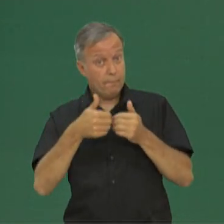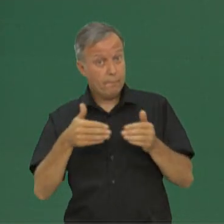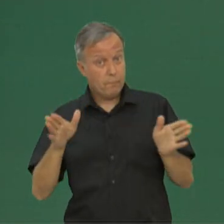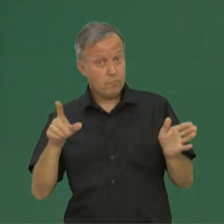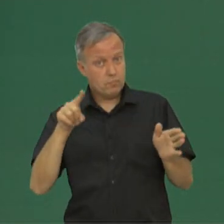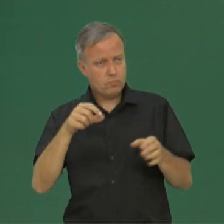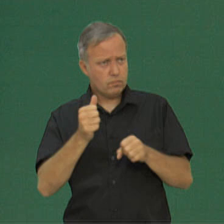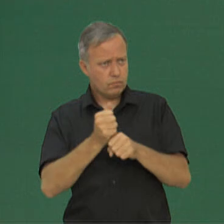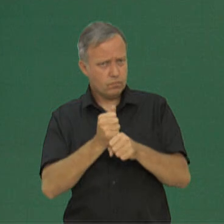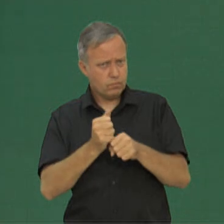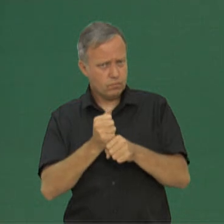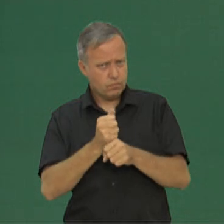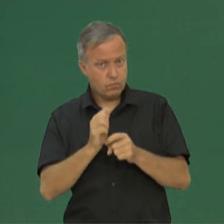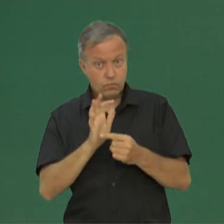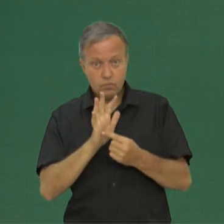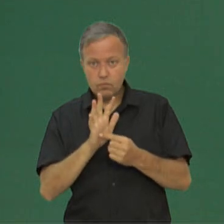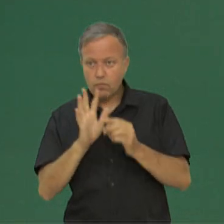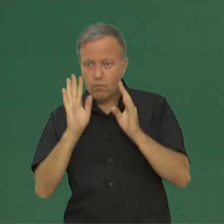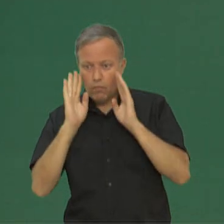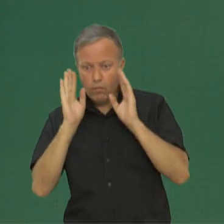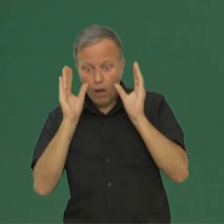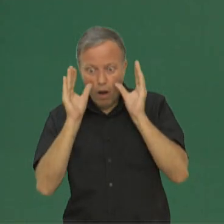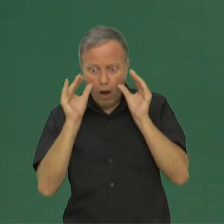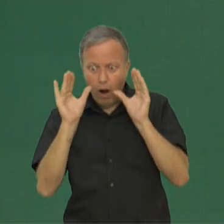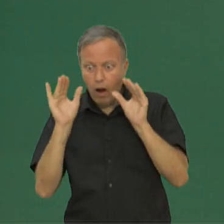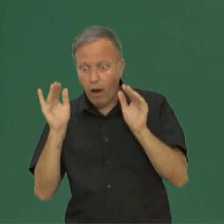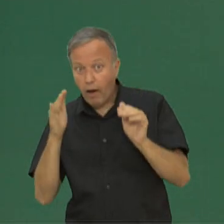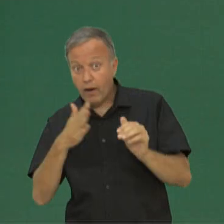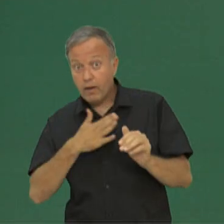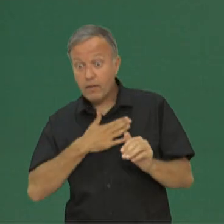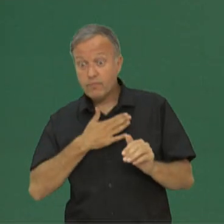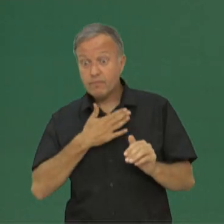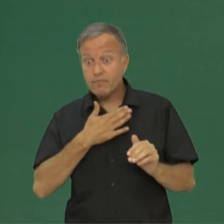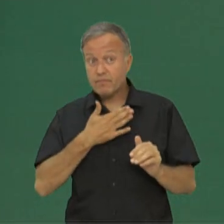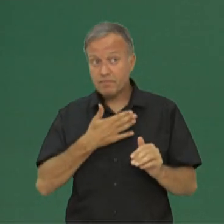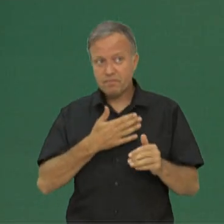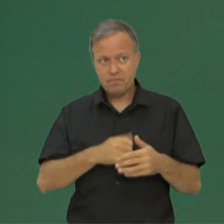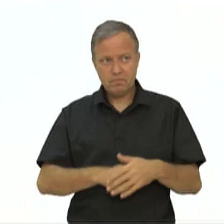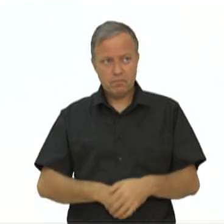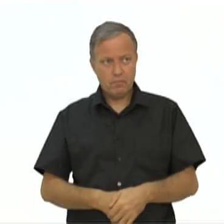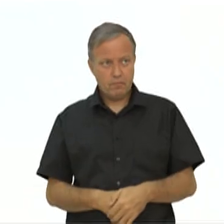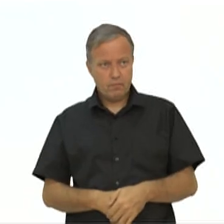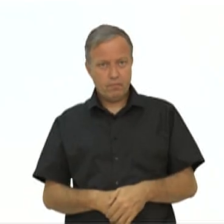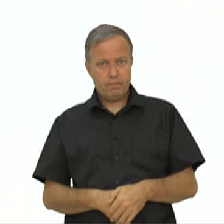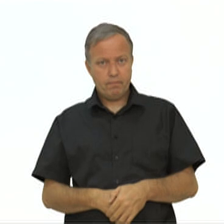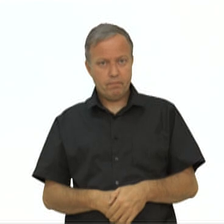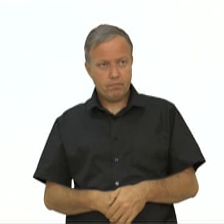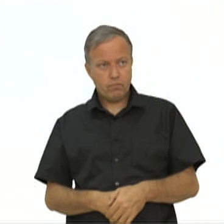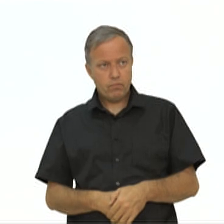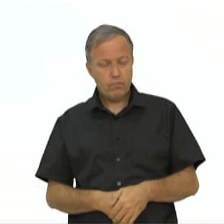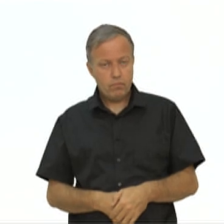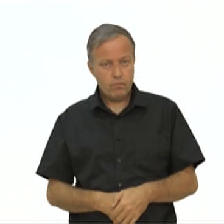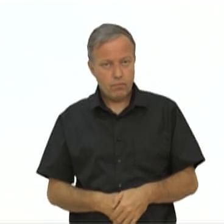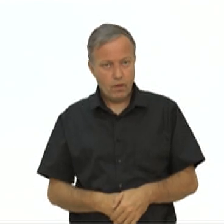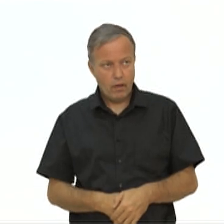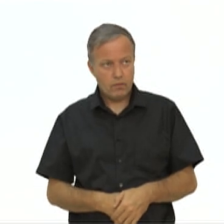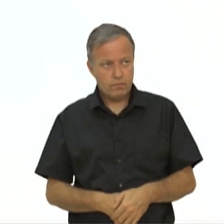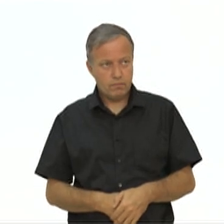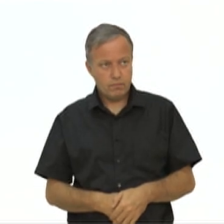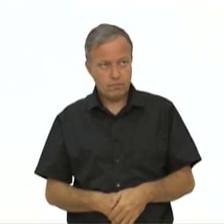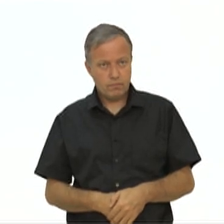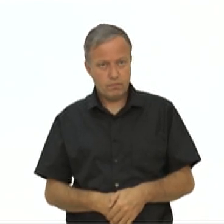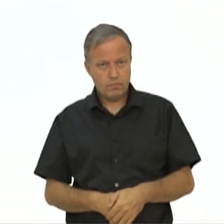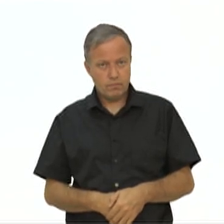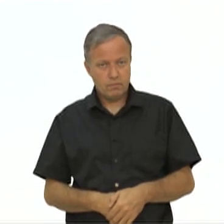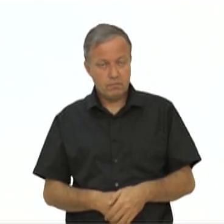neste período, ok? Olha só, então aqui a gente vai recapitular o que a gente viu aqui, tá? Vamos dar